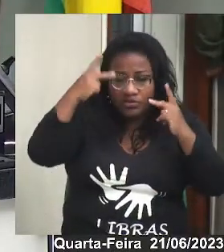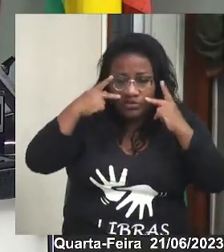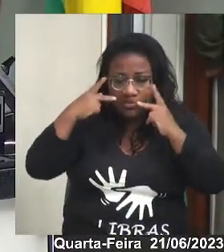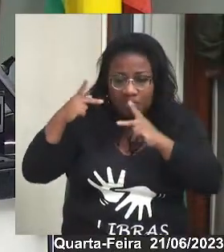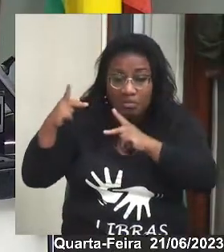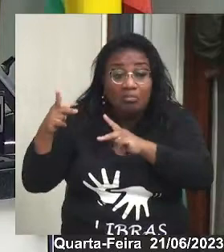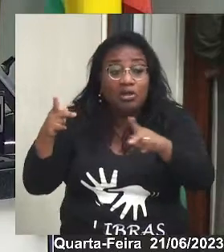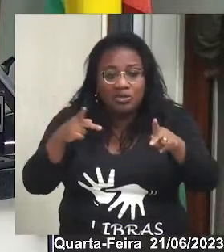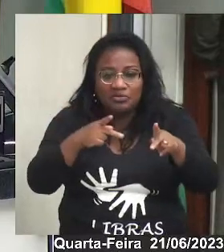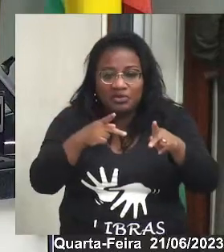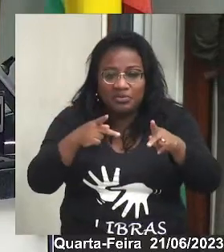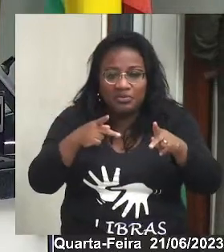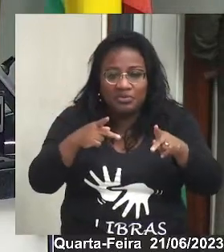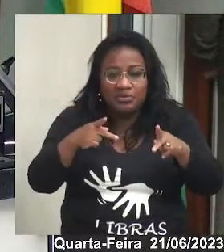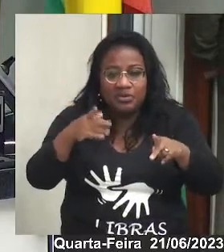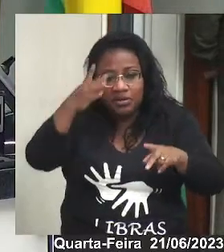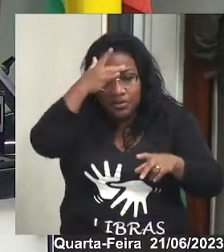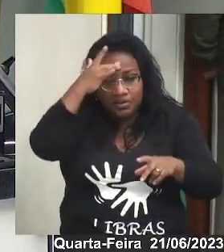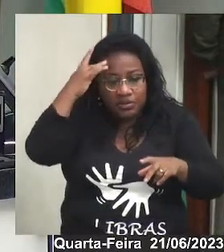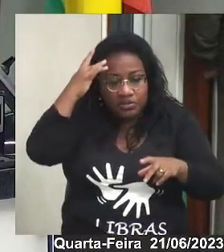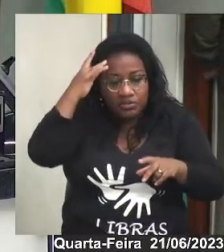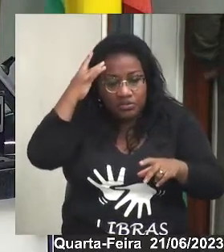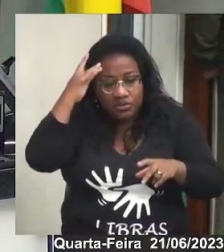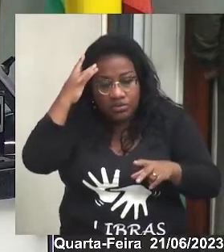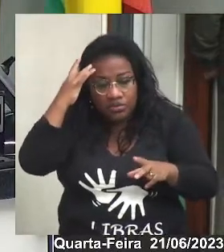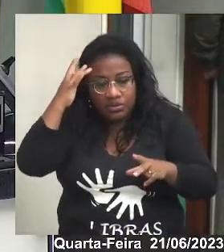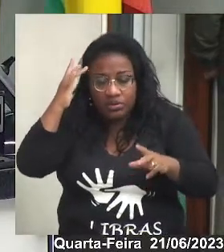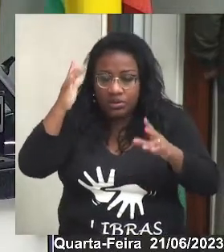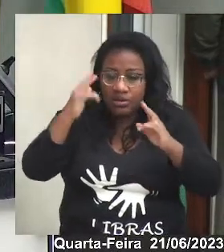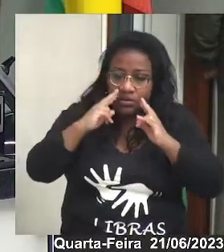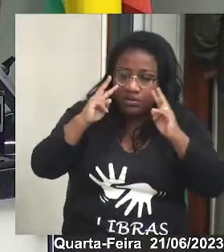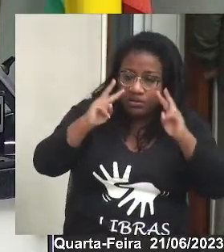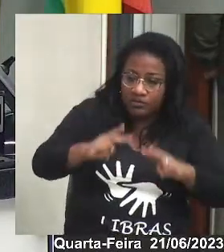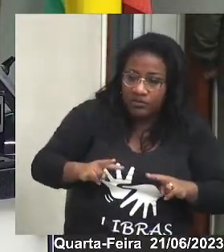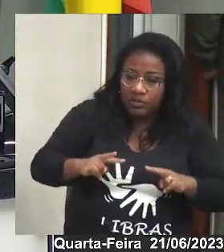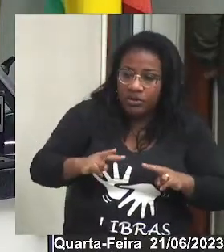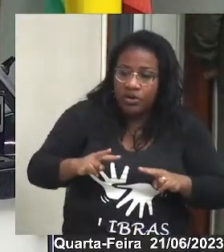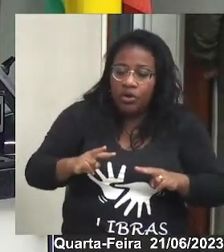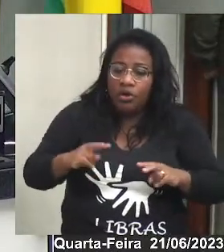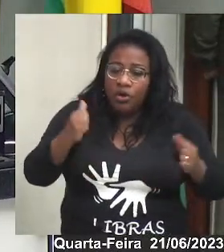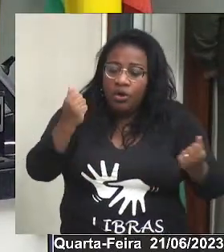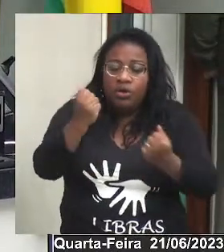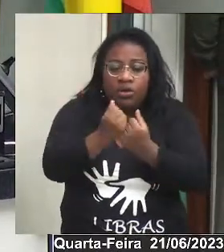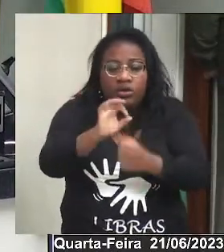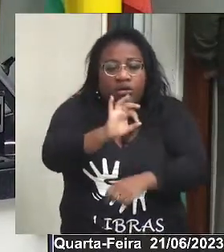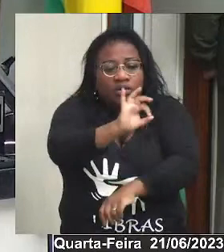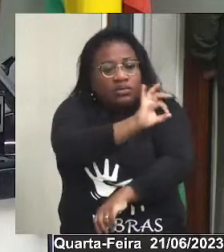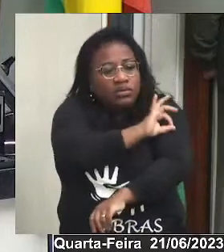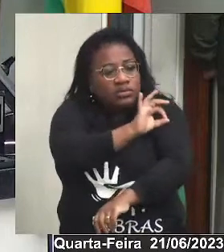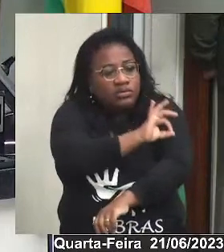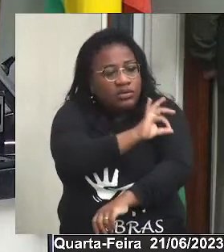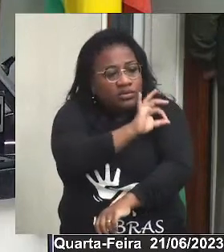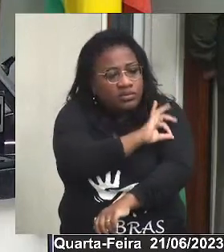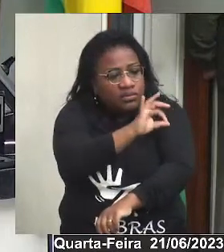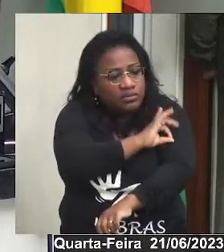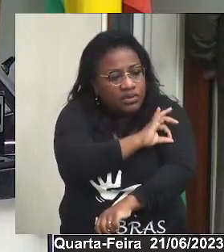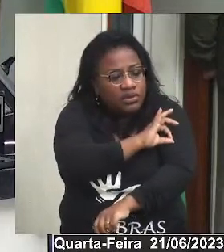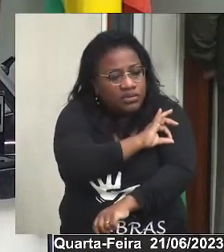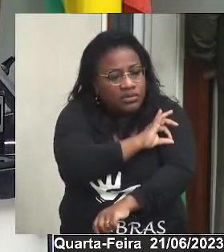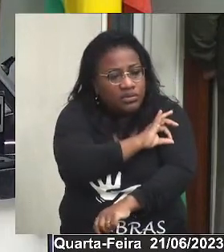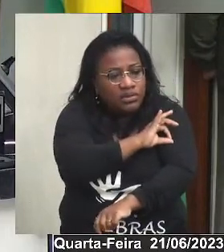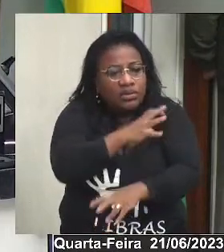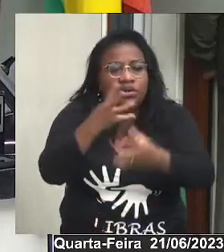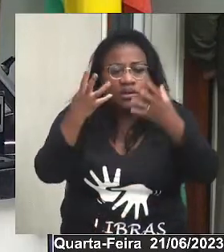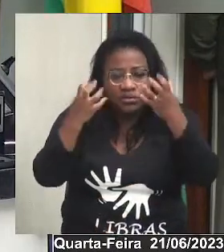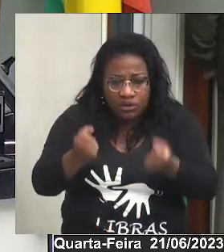conhece nossa cidade, ele ia achar a pessoa pelo ponto que ele identificou e ele olhou. E o vice-prefeito concordou, Abidan.